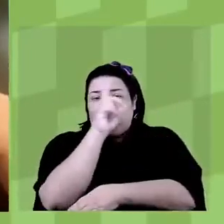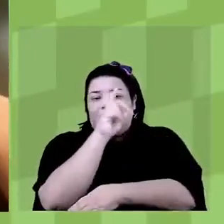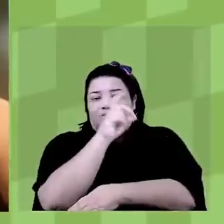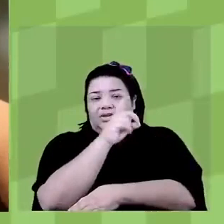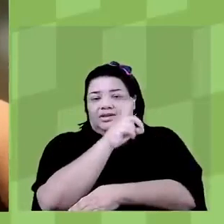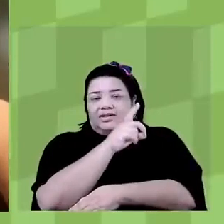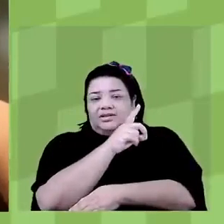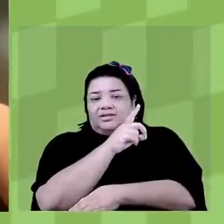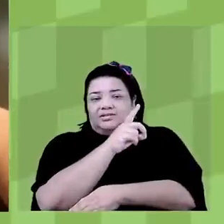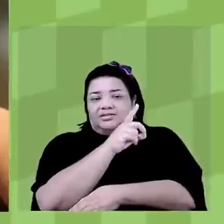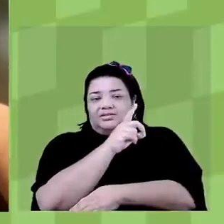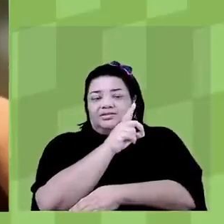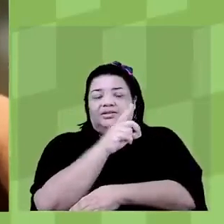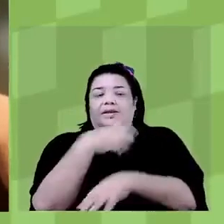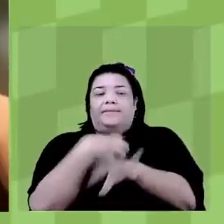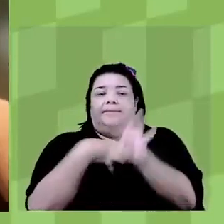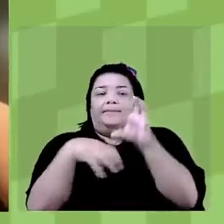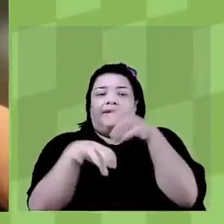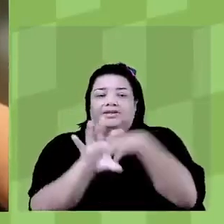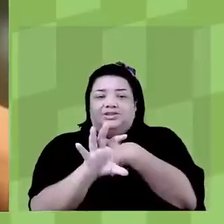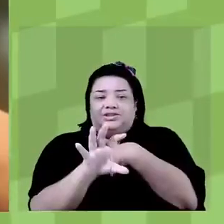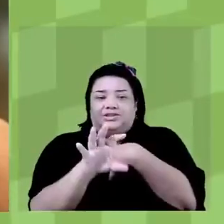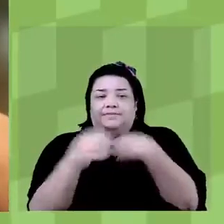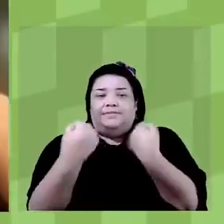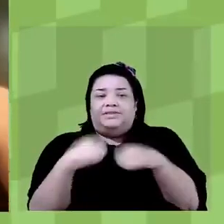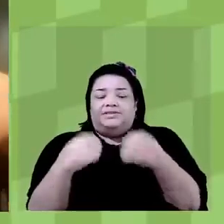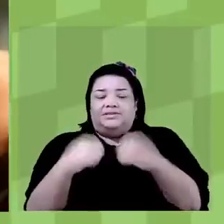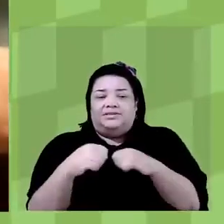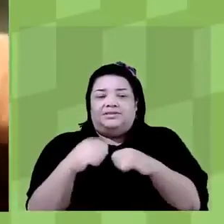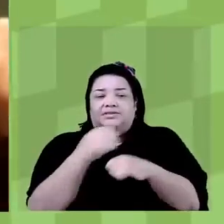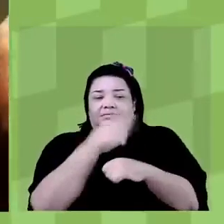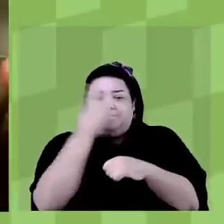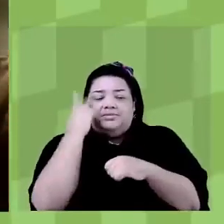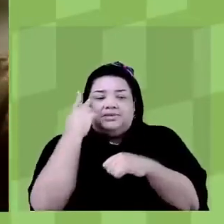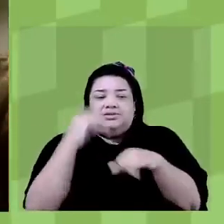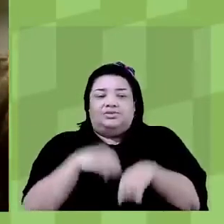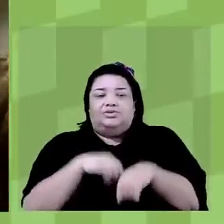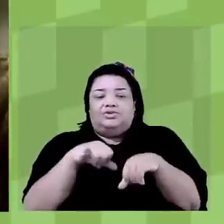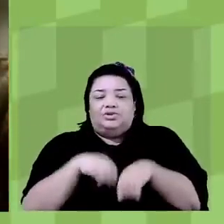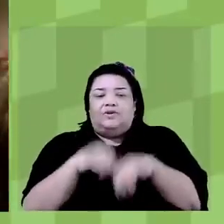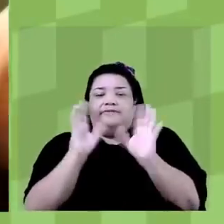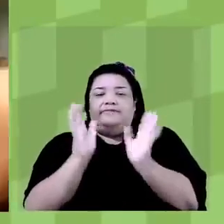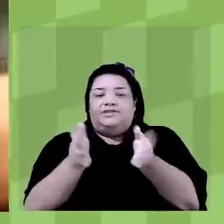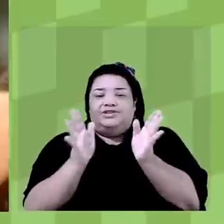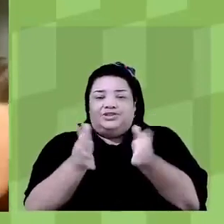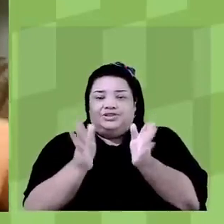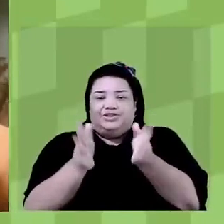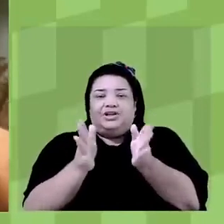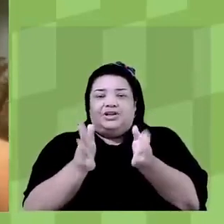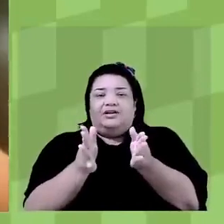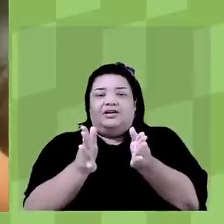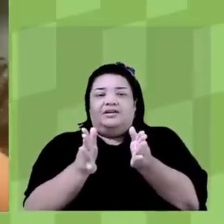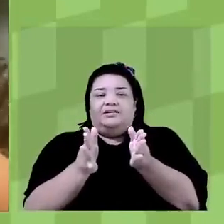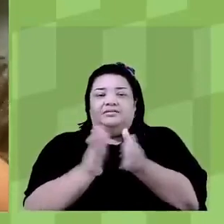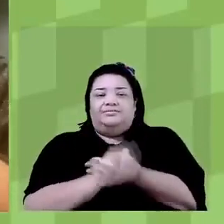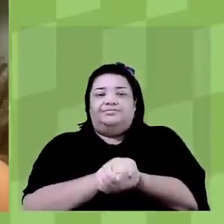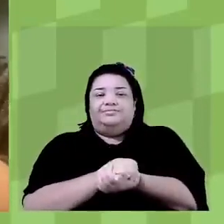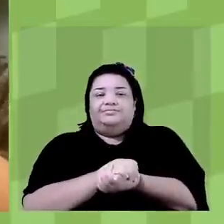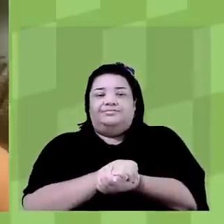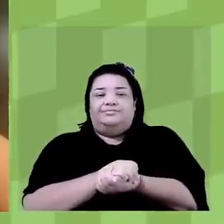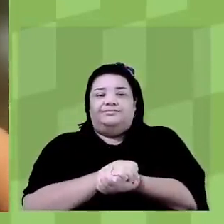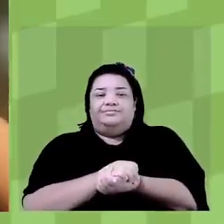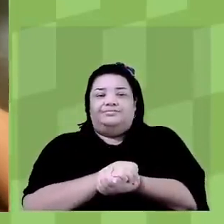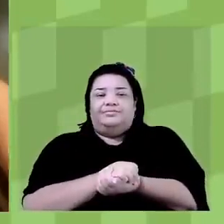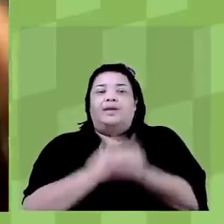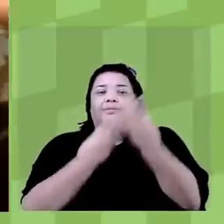mais empatia por aqueles que já estão sofrendo as consequências da crise climática que está aí diante dos nossos olhos. E é isso,